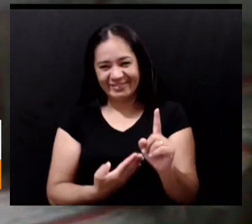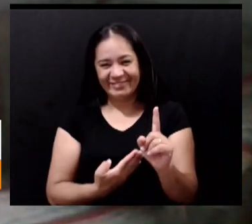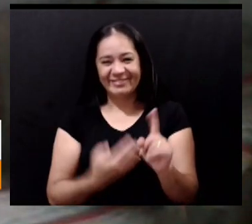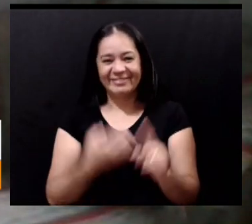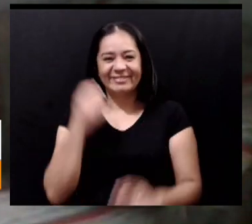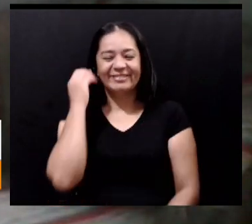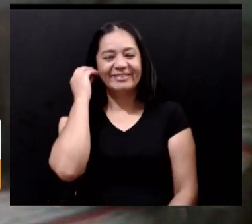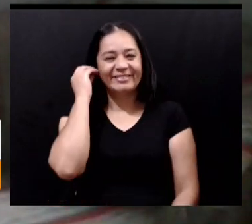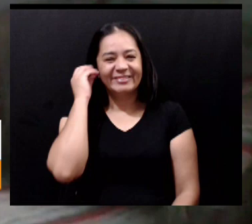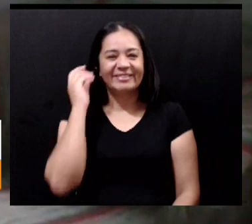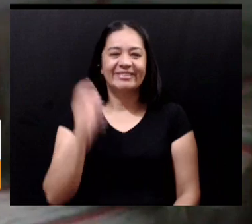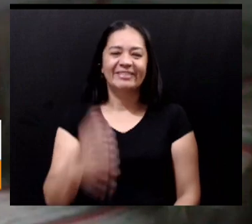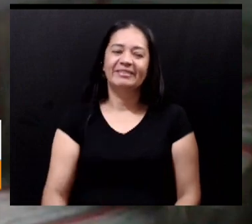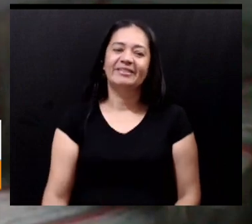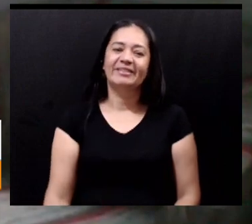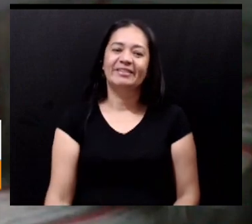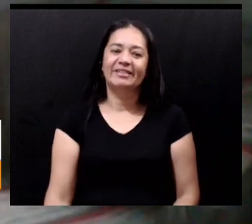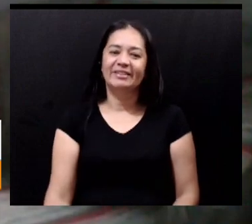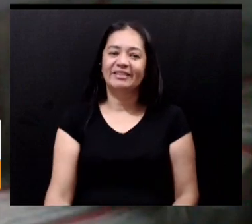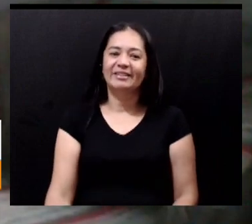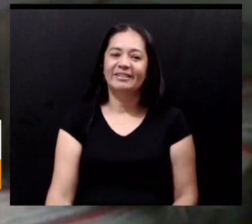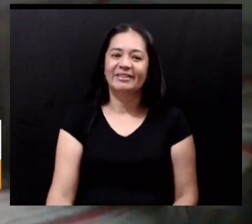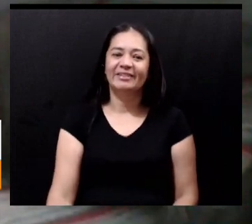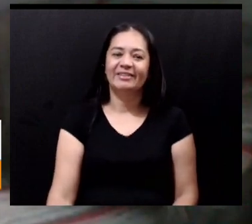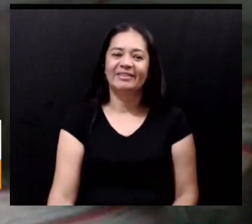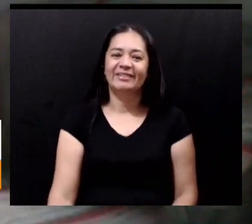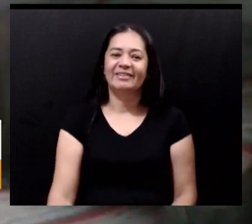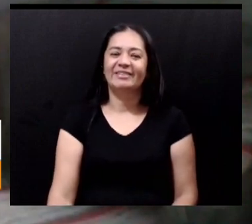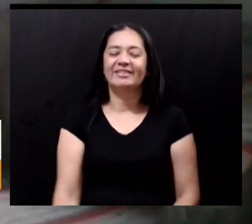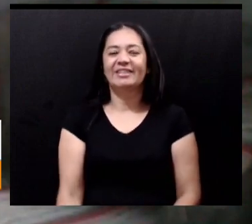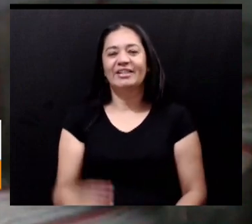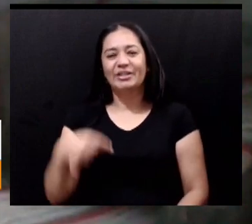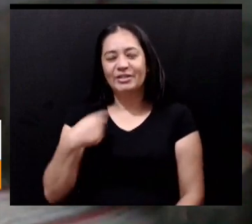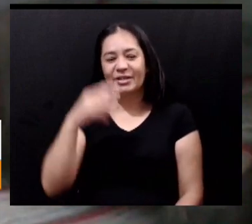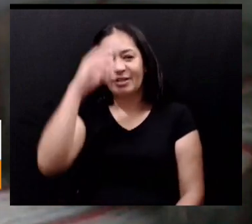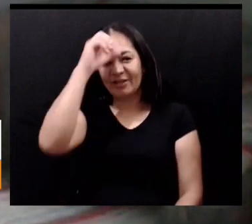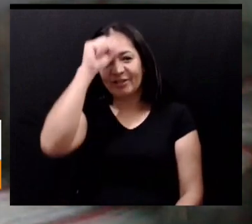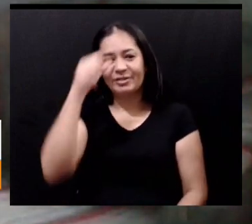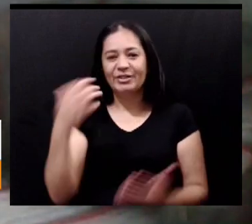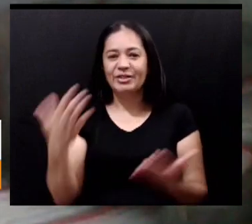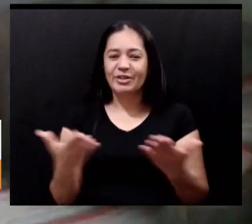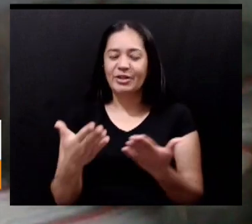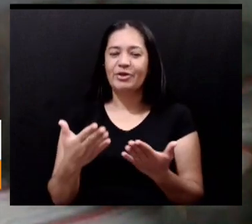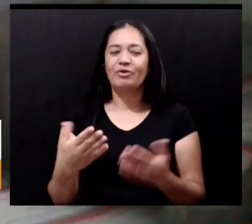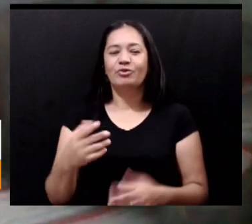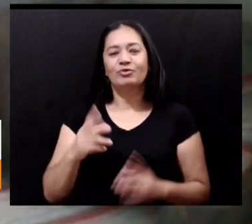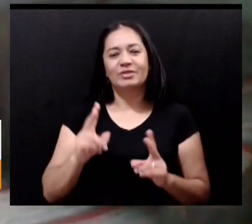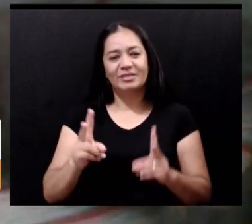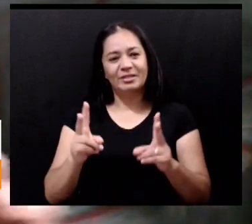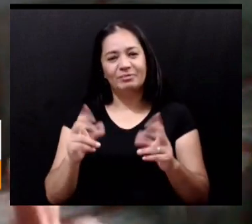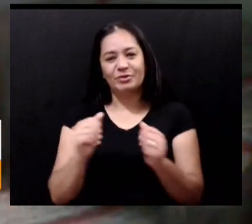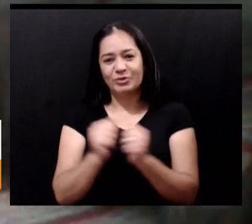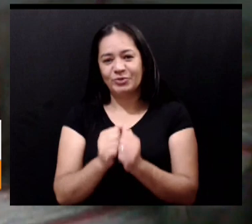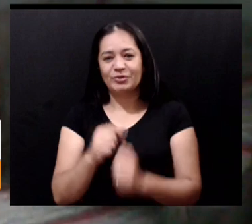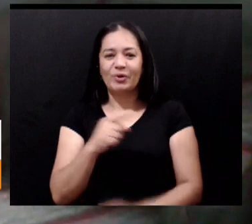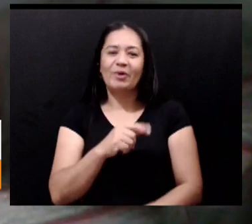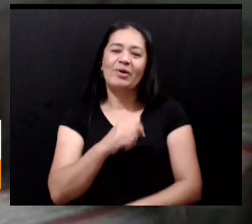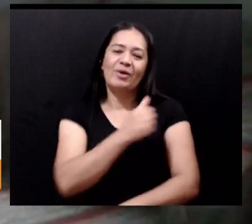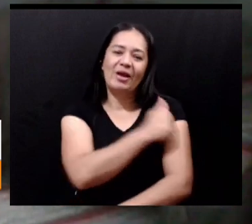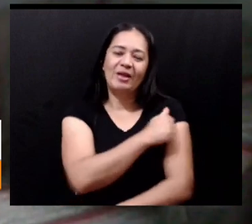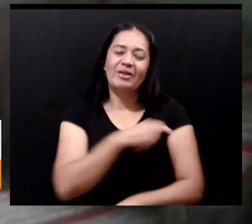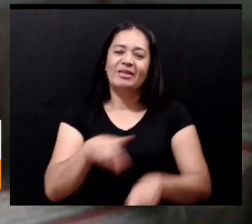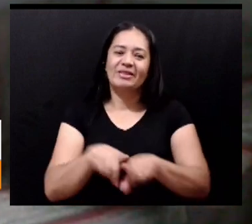né? Mestre é aquele que de repente aprende. E eu aprendo muito com ela também. A BM Luto